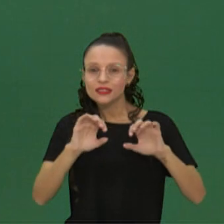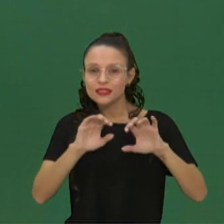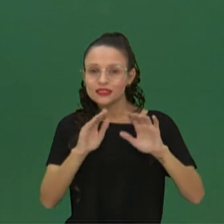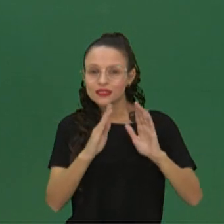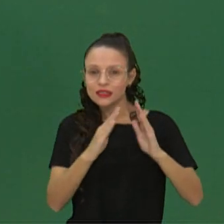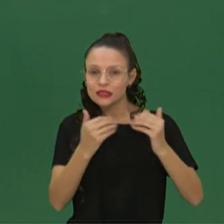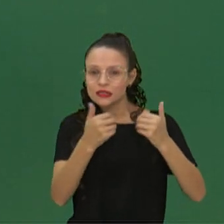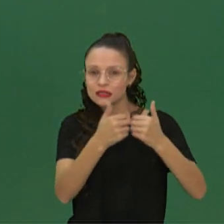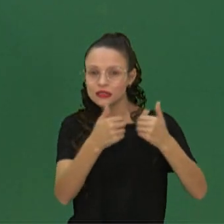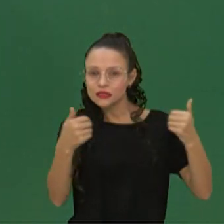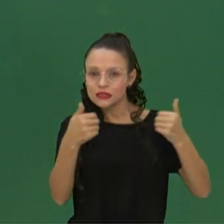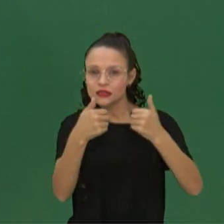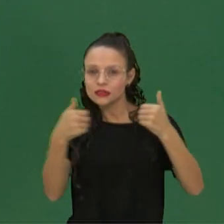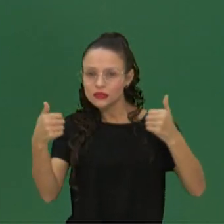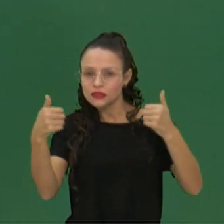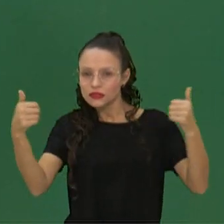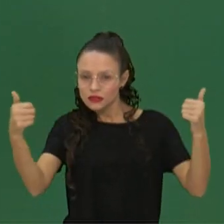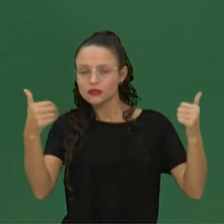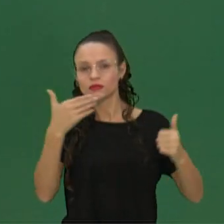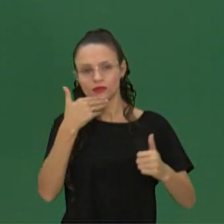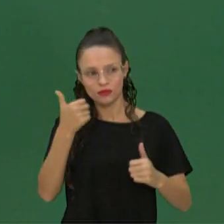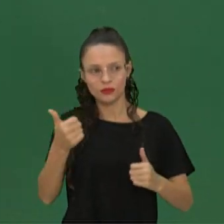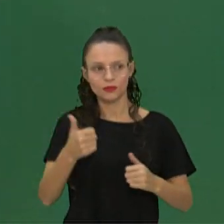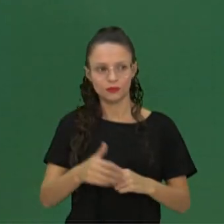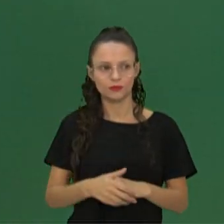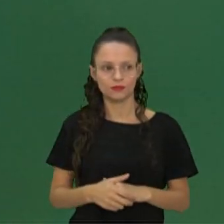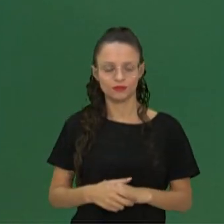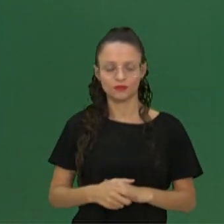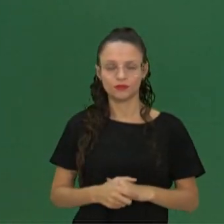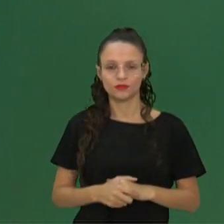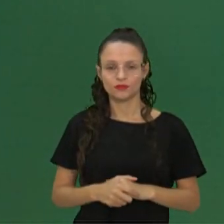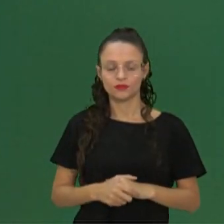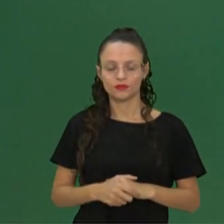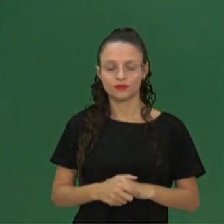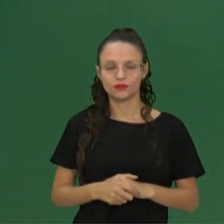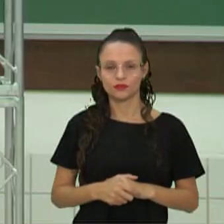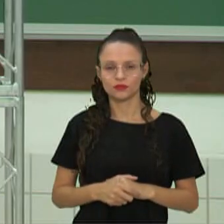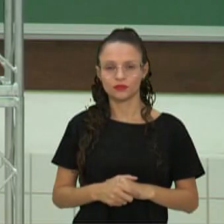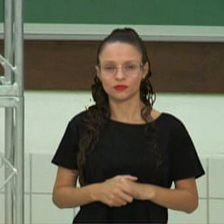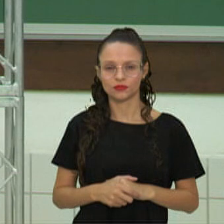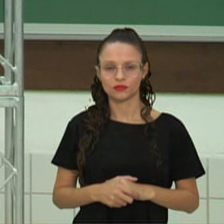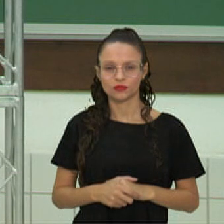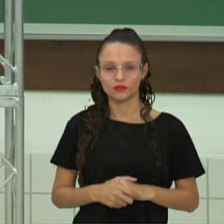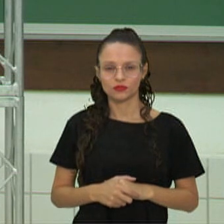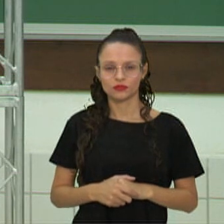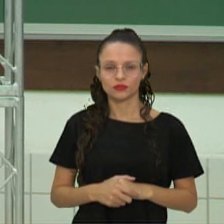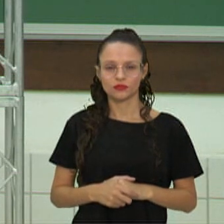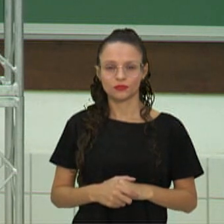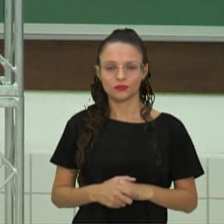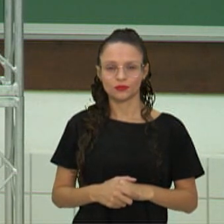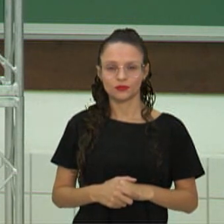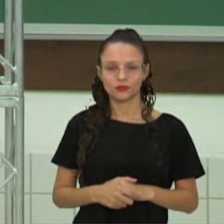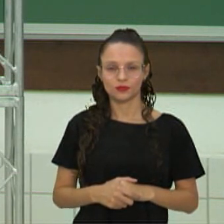melhor. Menos 3x ao quadrado menos 5x mais 5.